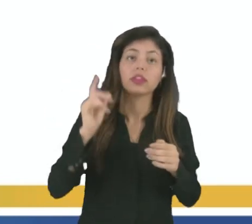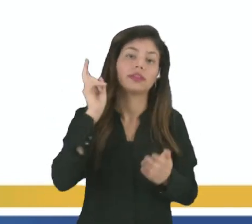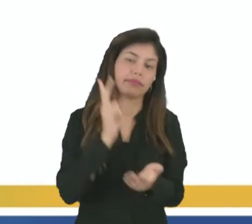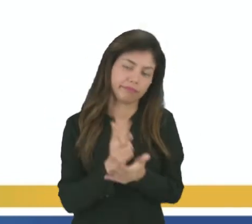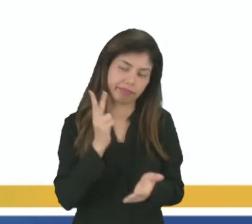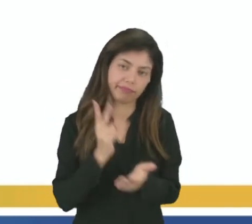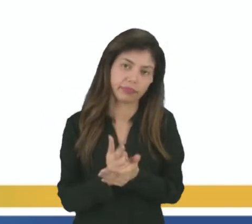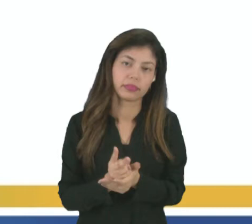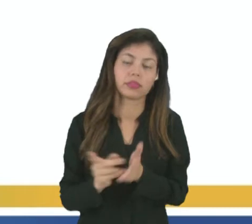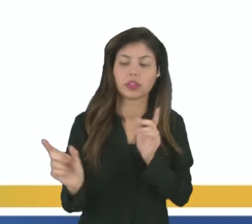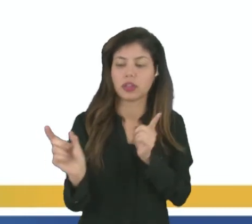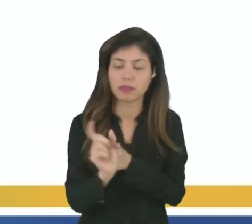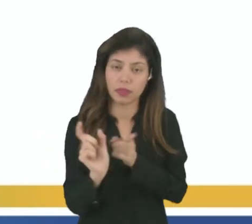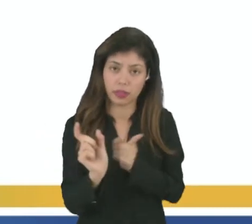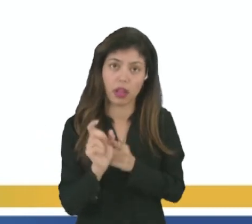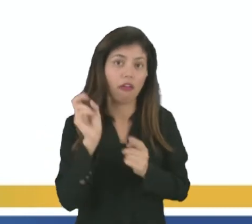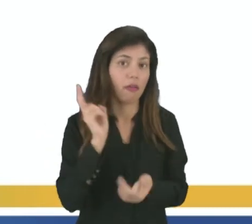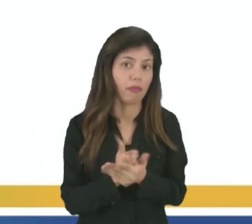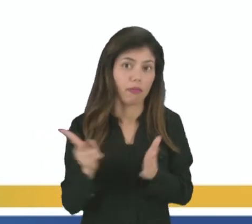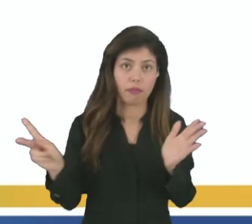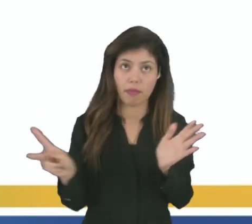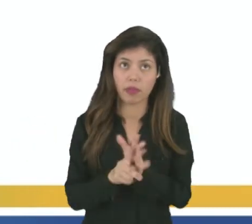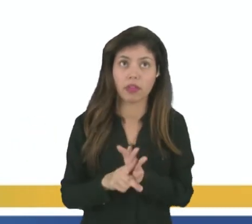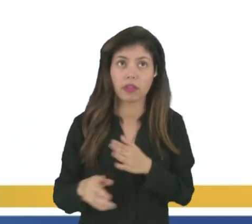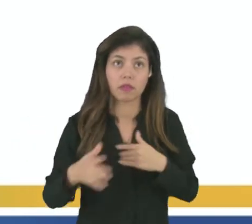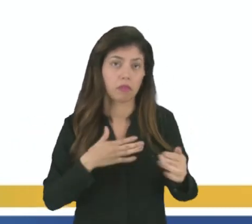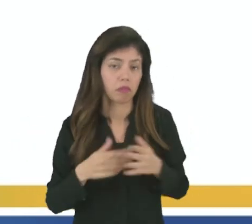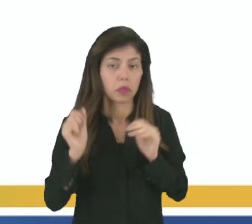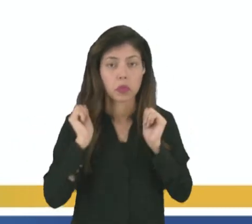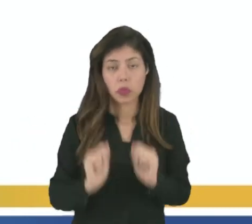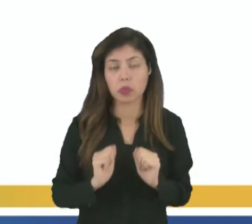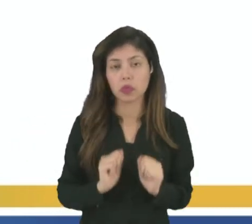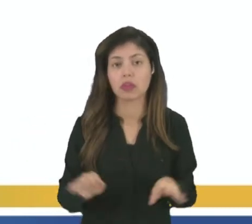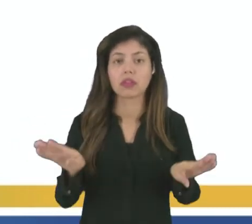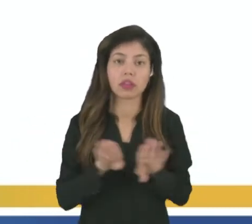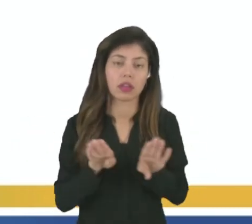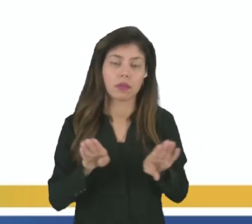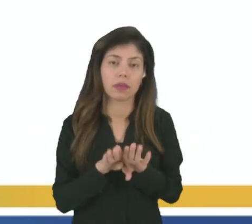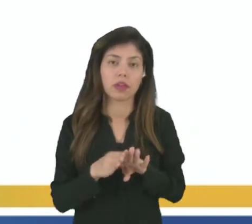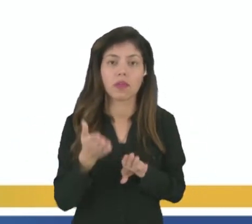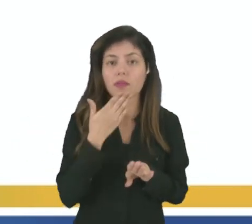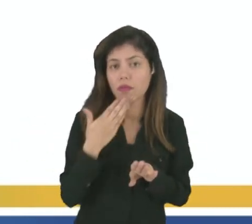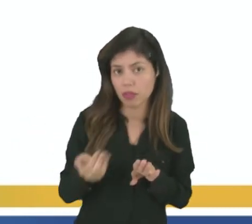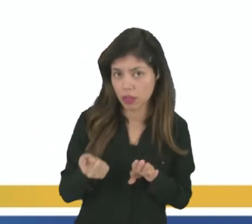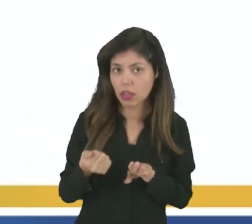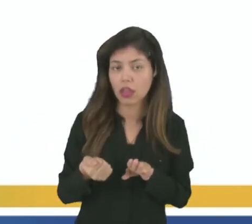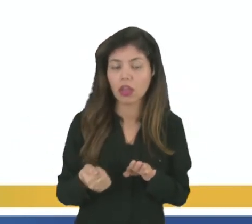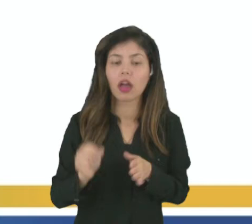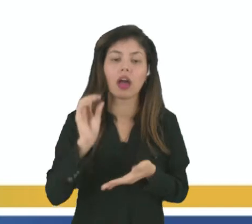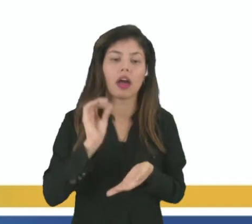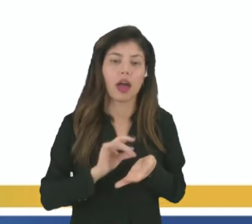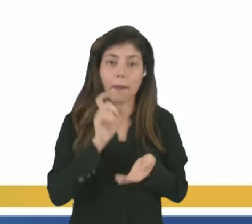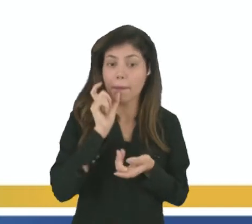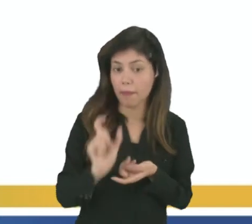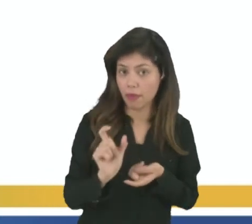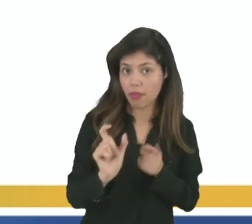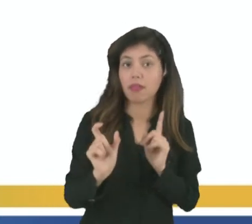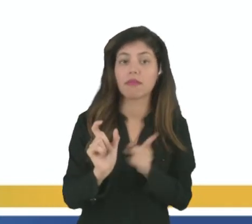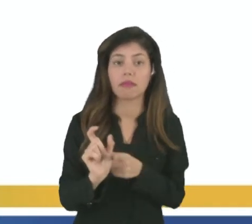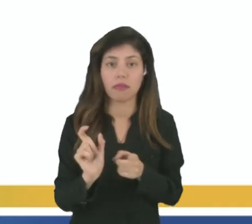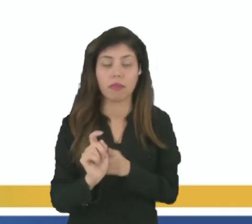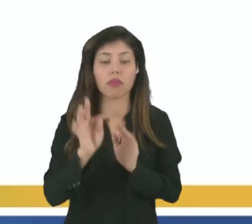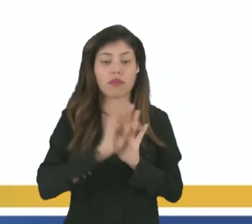com as suas próprias palavras e, em determinados momentos, você se apropria da palavra original do texto, como eu disse